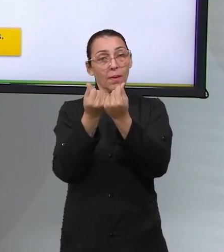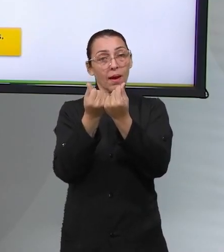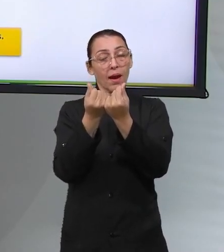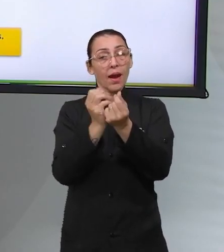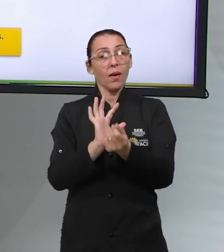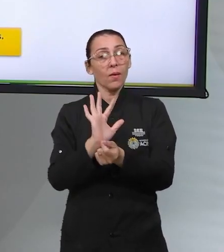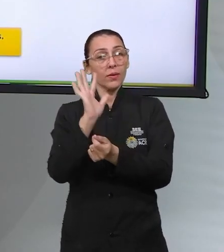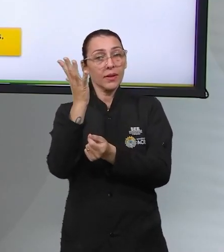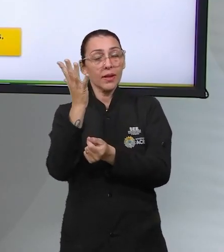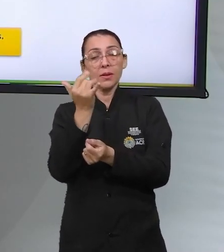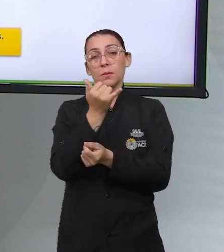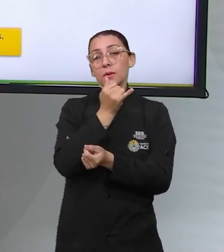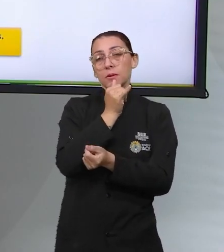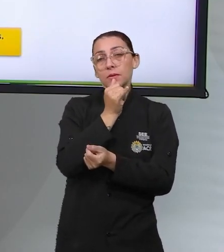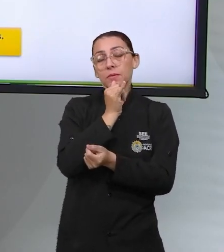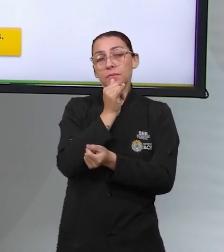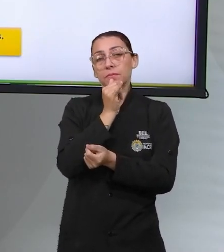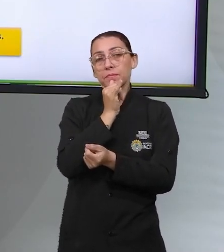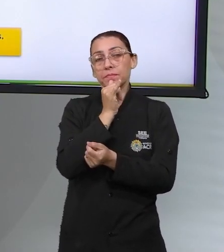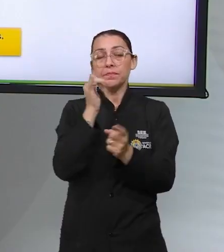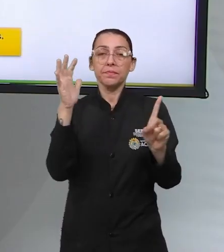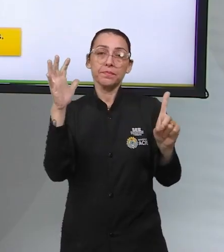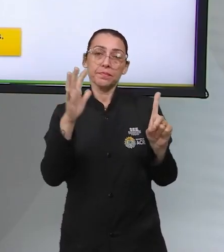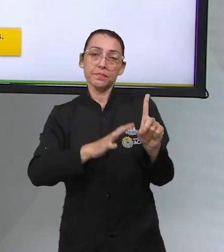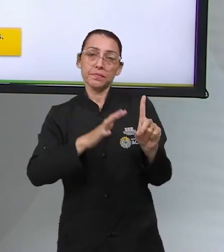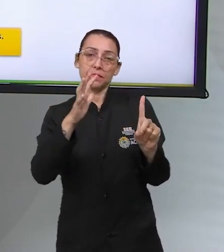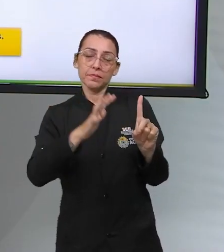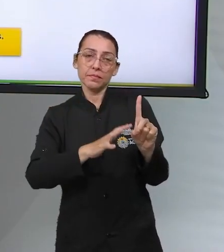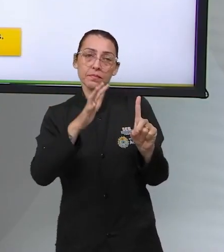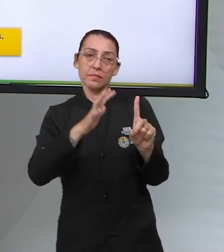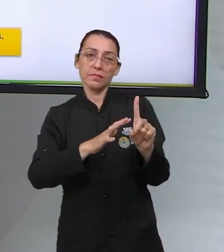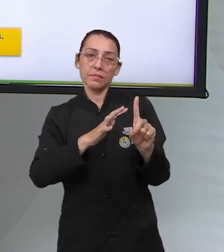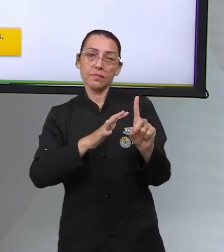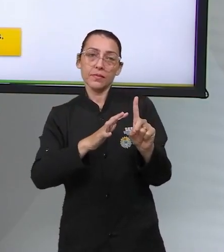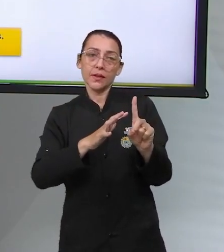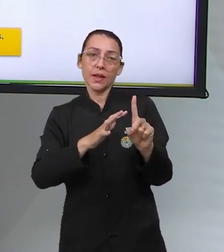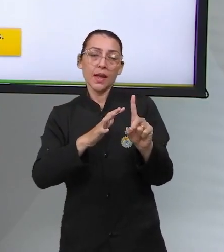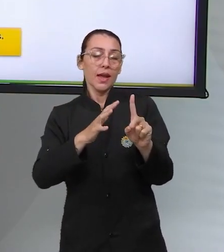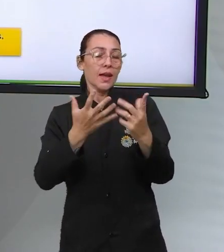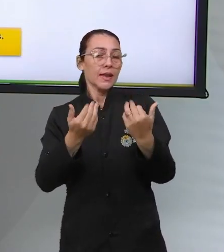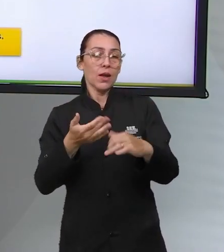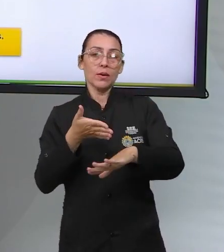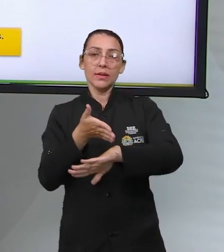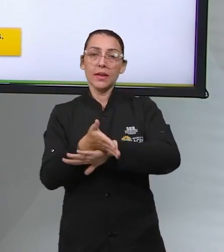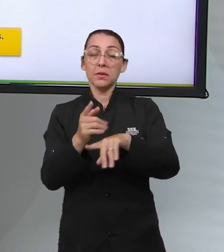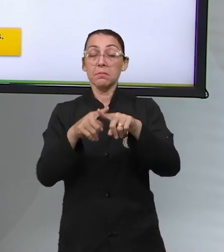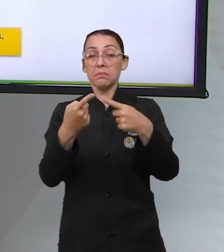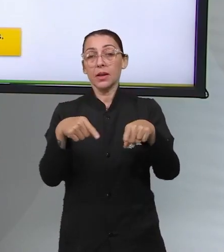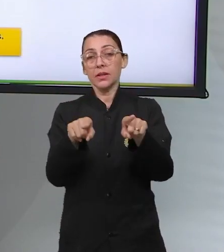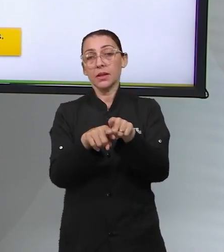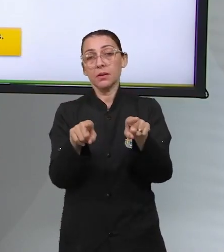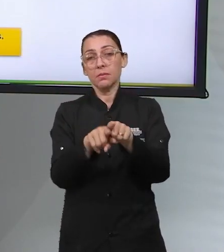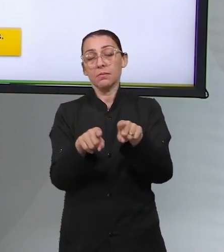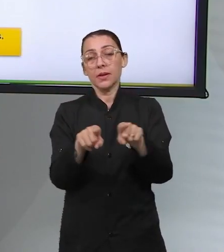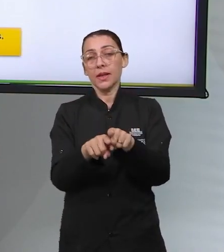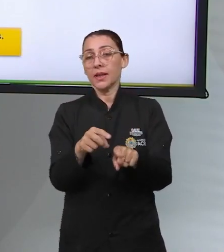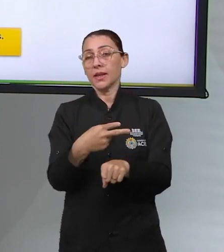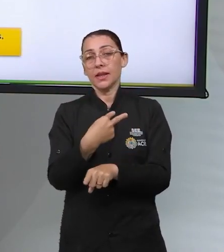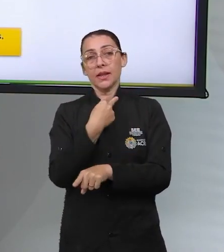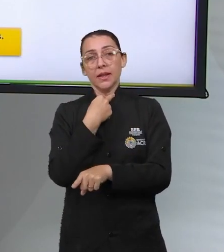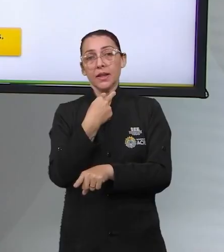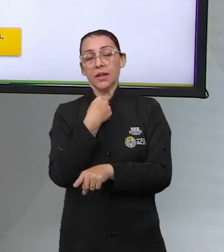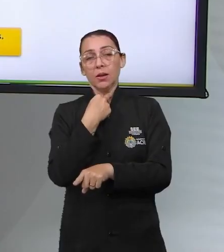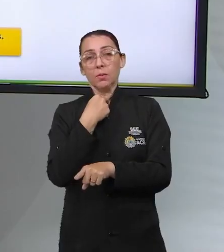acaba sendo, digamos assim, ele influencia esse não acesso, mas nós também não podemos, digamos